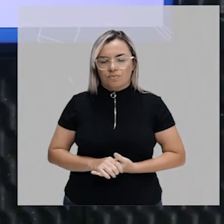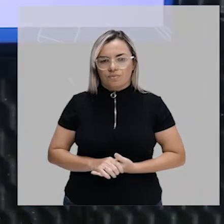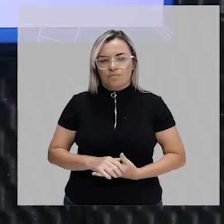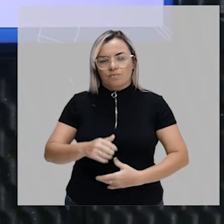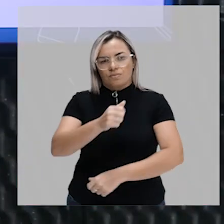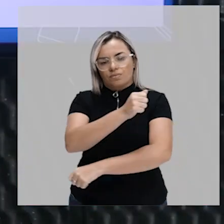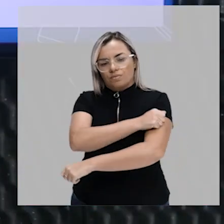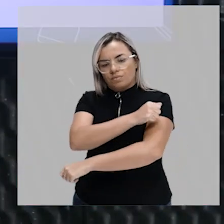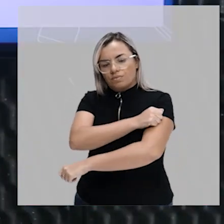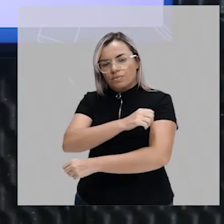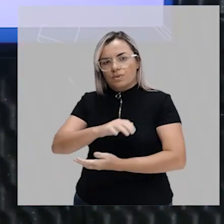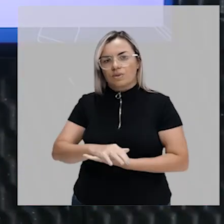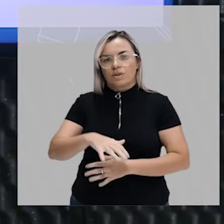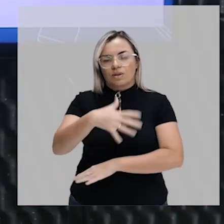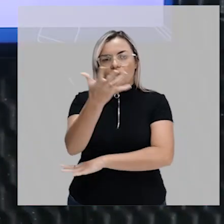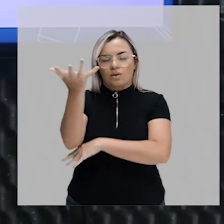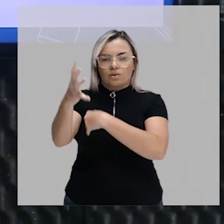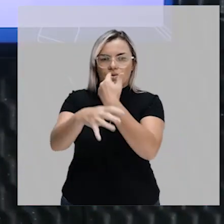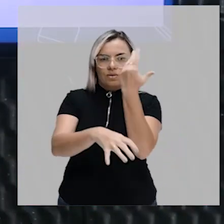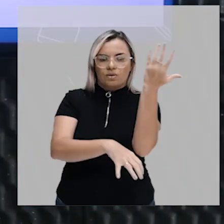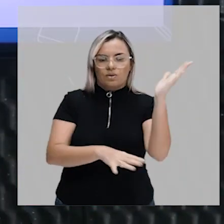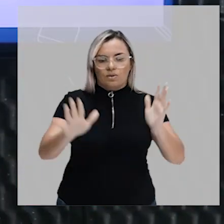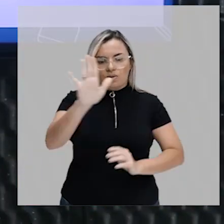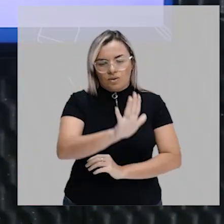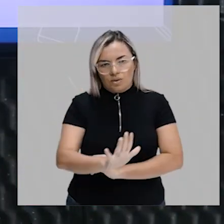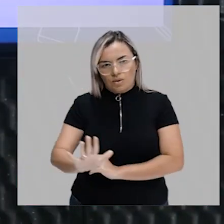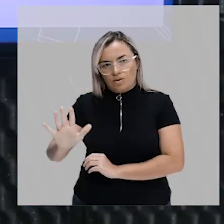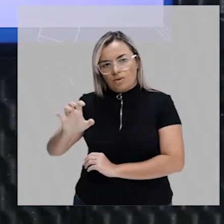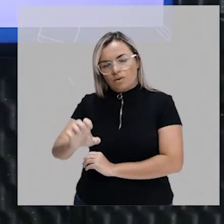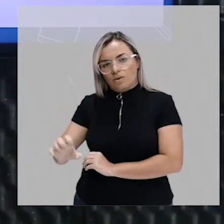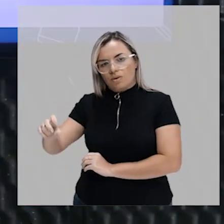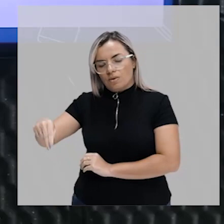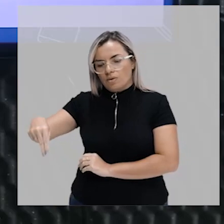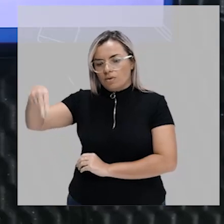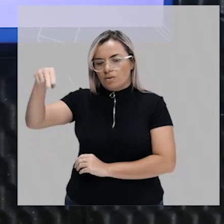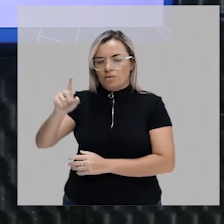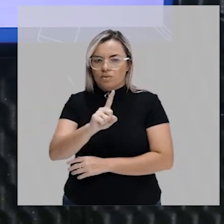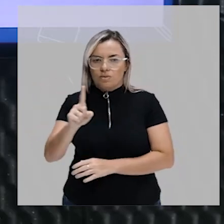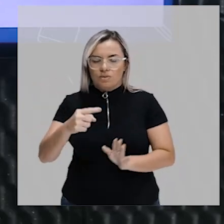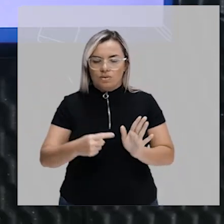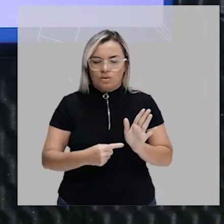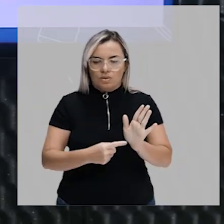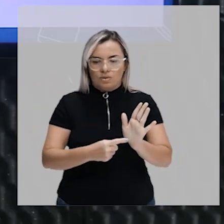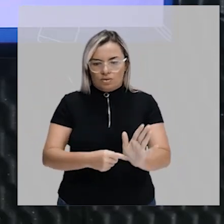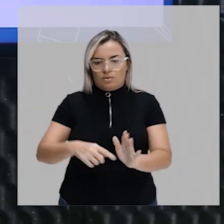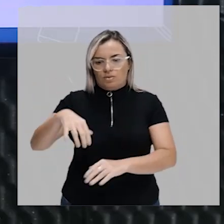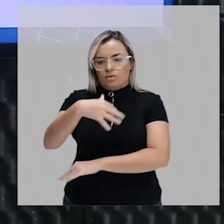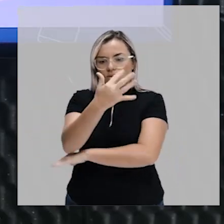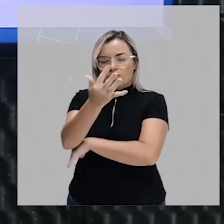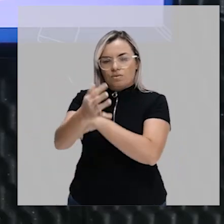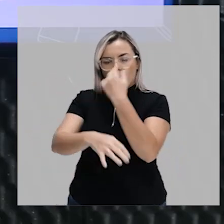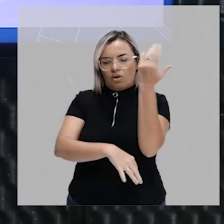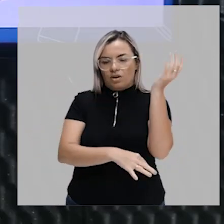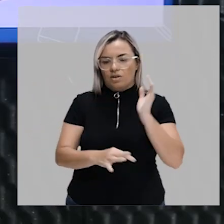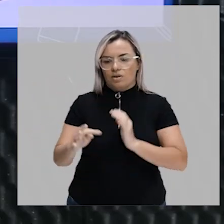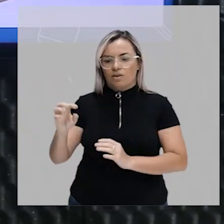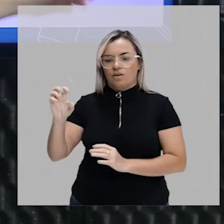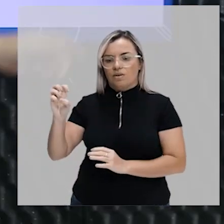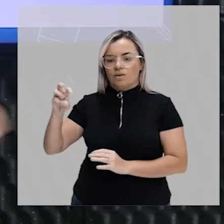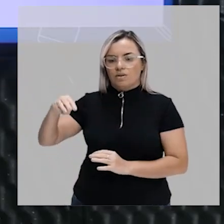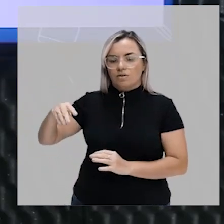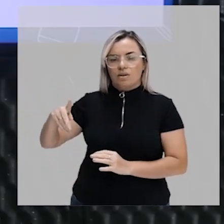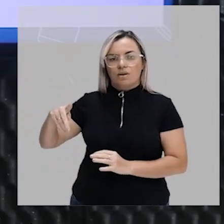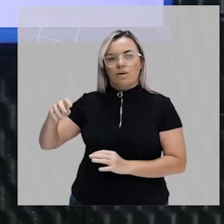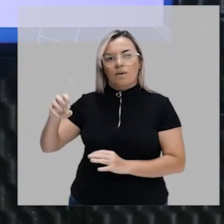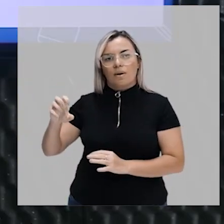Galerinha, questões ambientais. A região norte não vai apresentar uma floresta temperada, galera, tá?